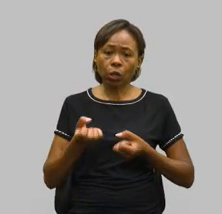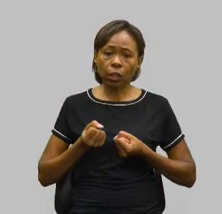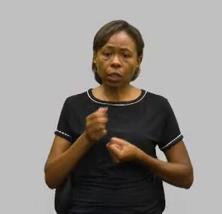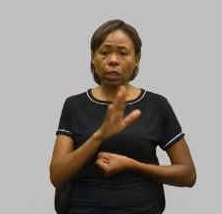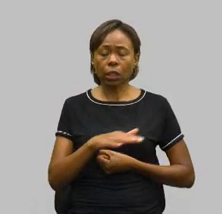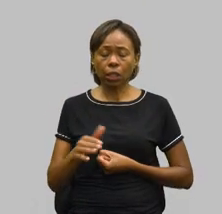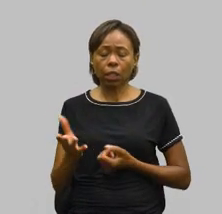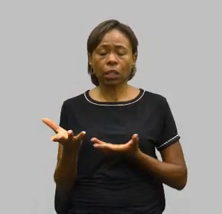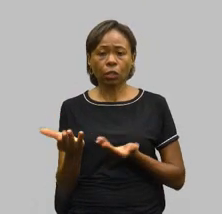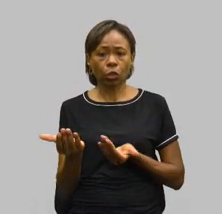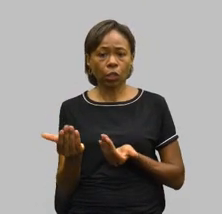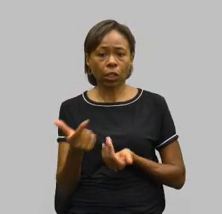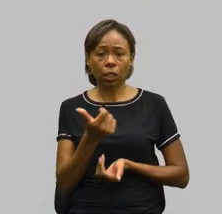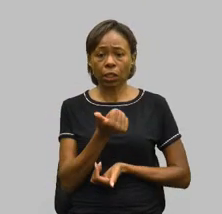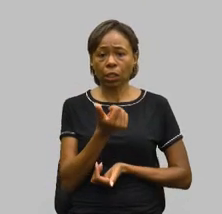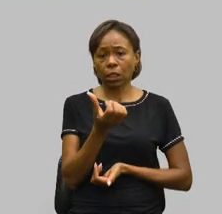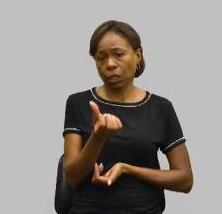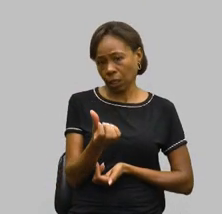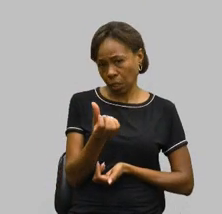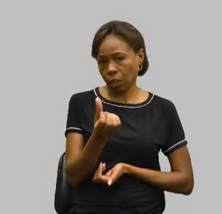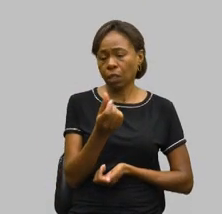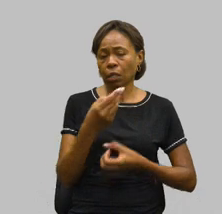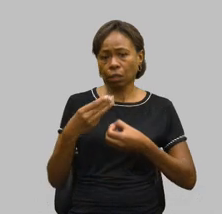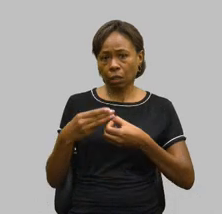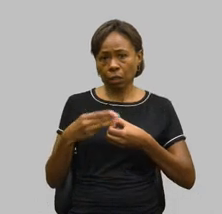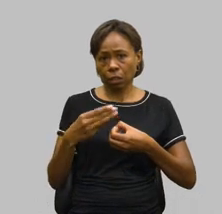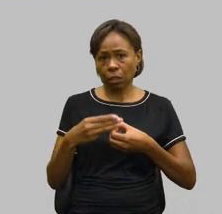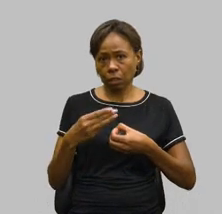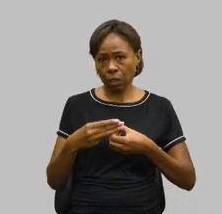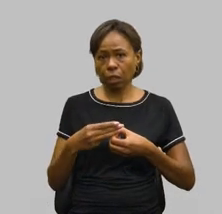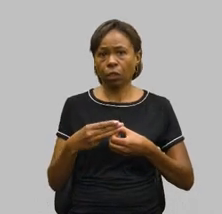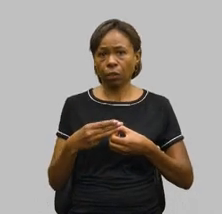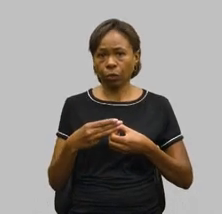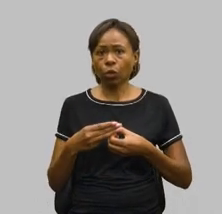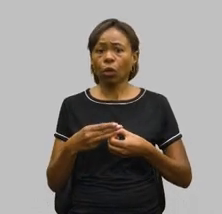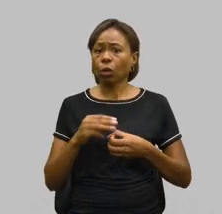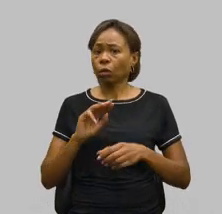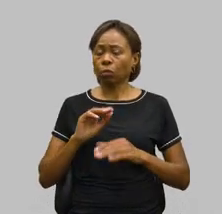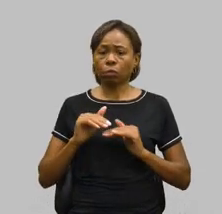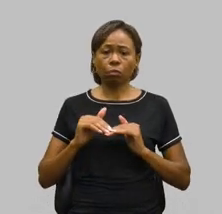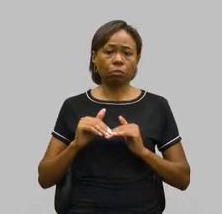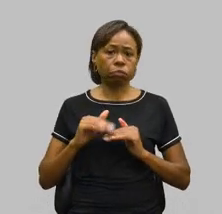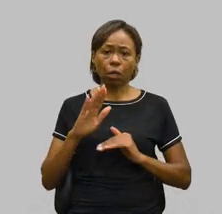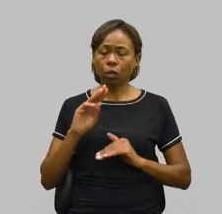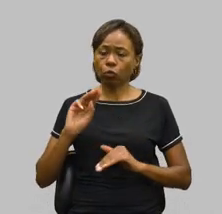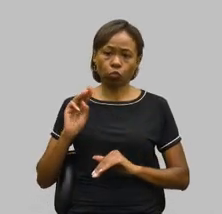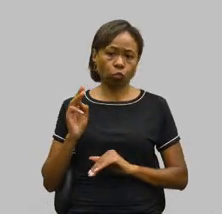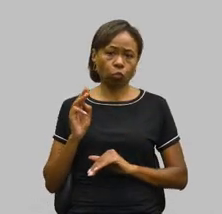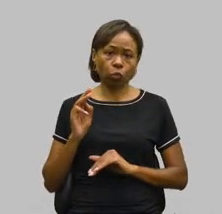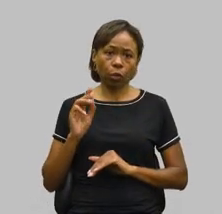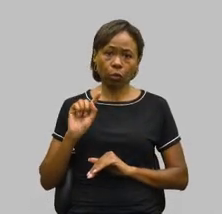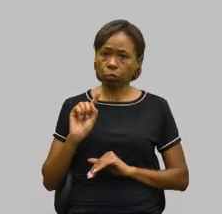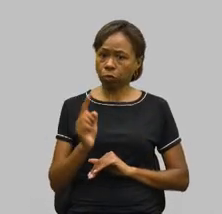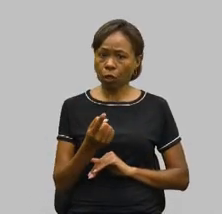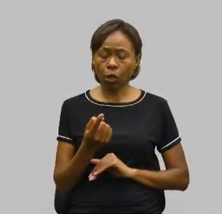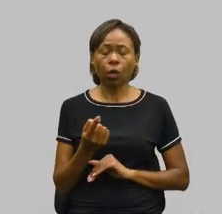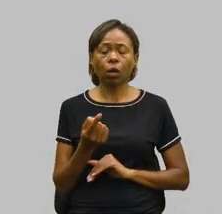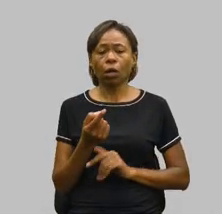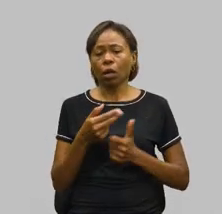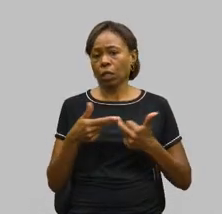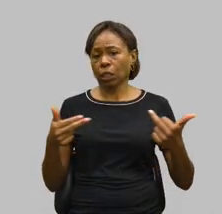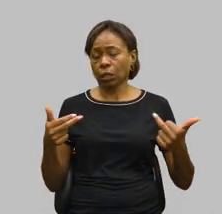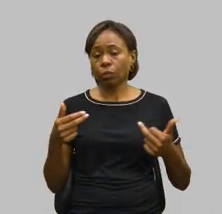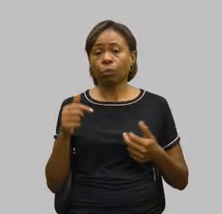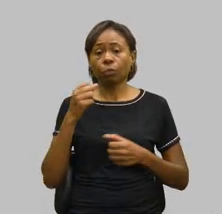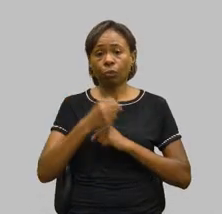totalizando quase R 800.000 r$ 92.000 por ano também realizamos a 11ª Conferência